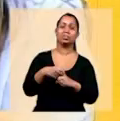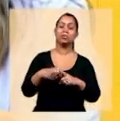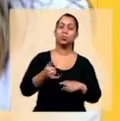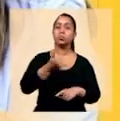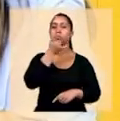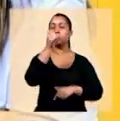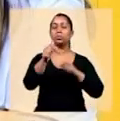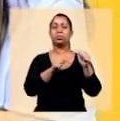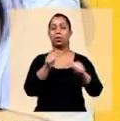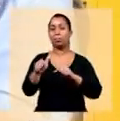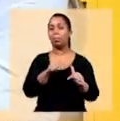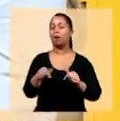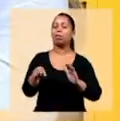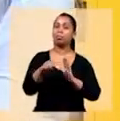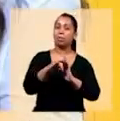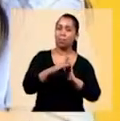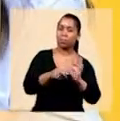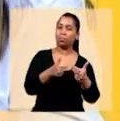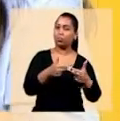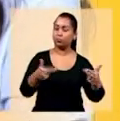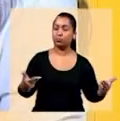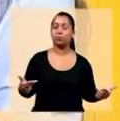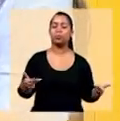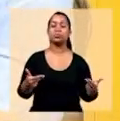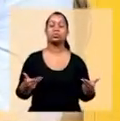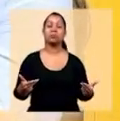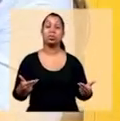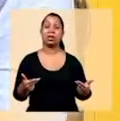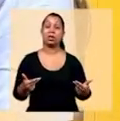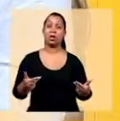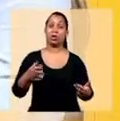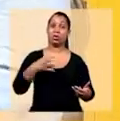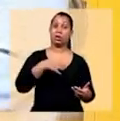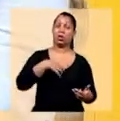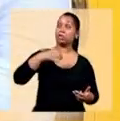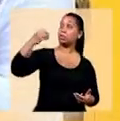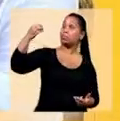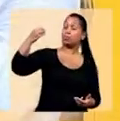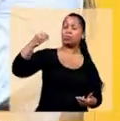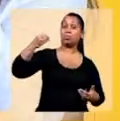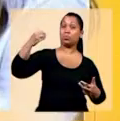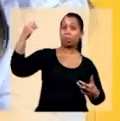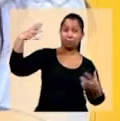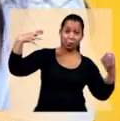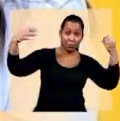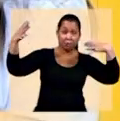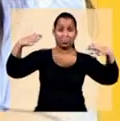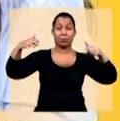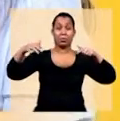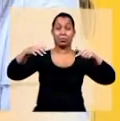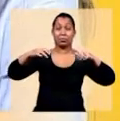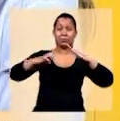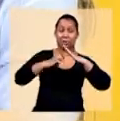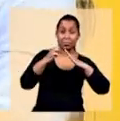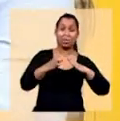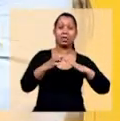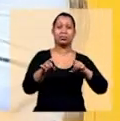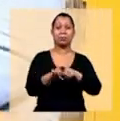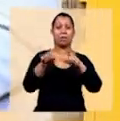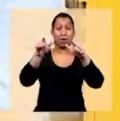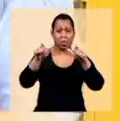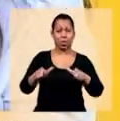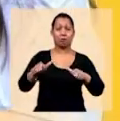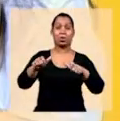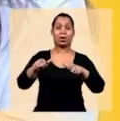acidente de trabalho, não é? O plano de benefícios, a qualidade da iluminação da empresa,